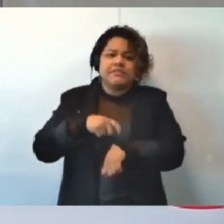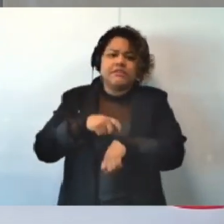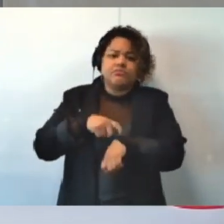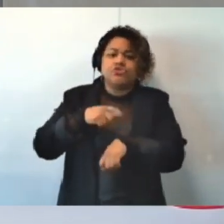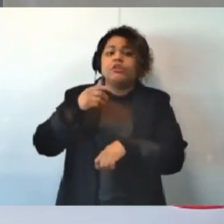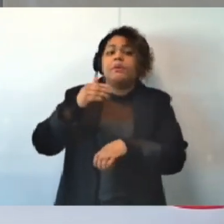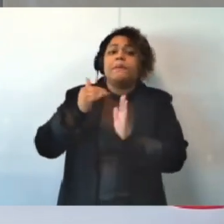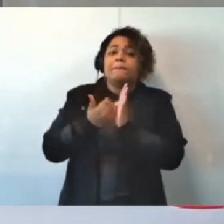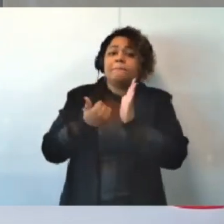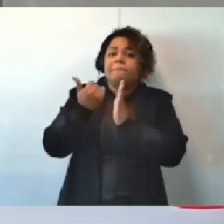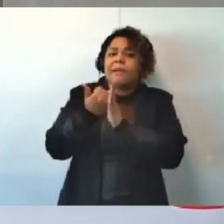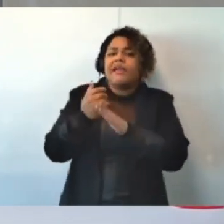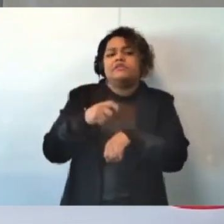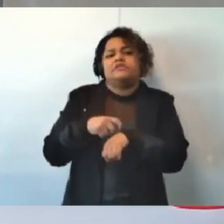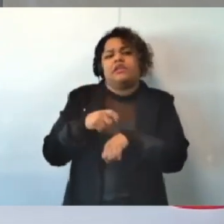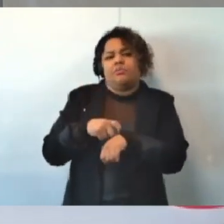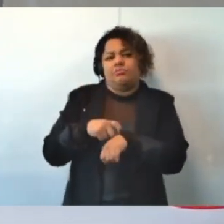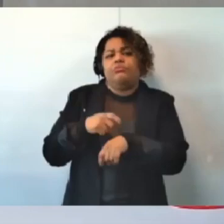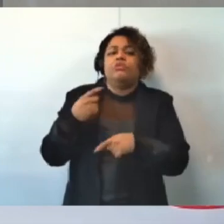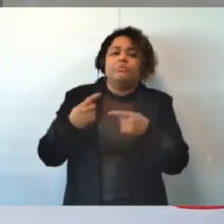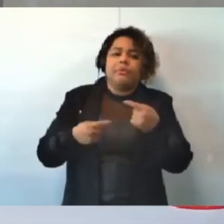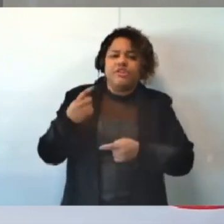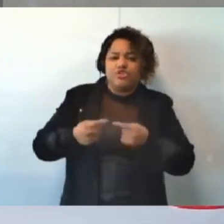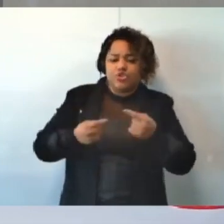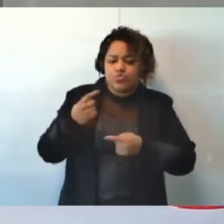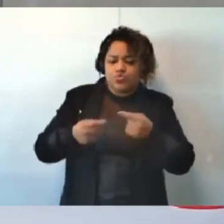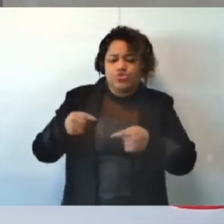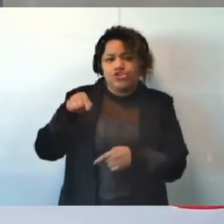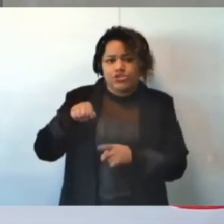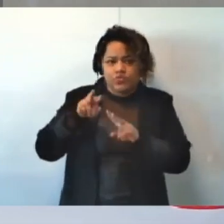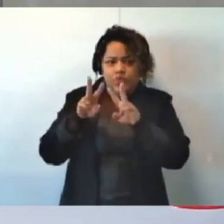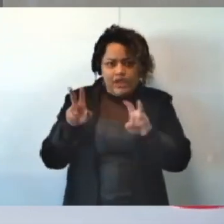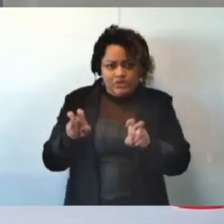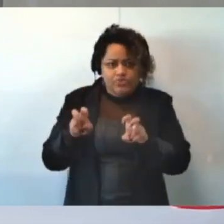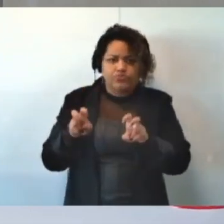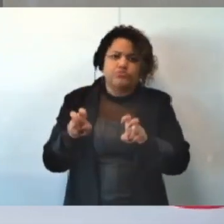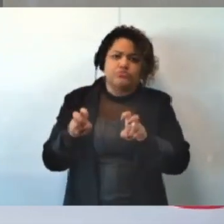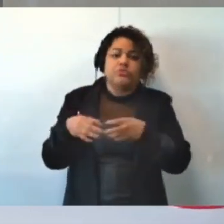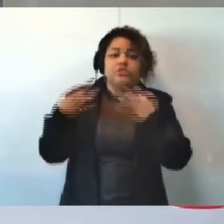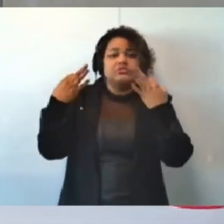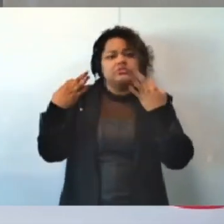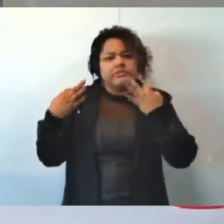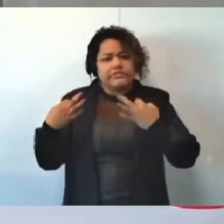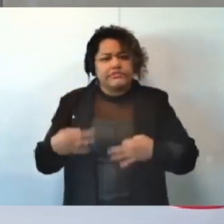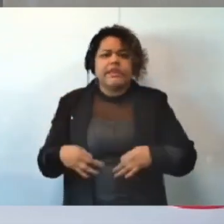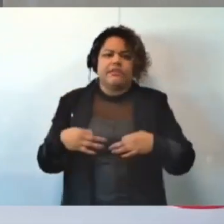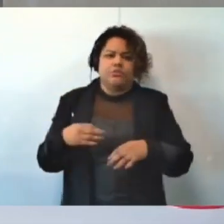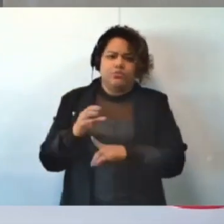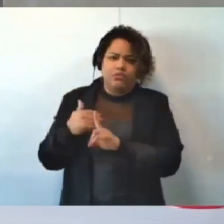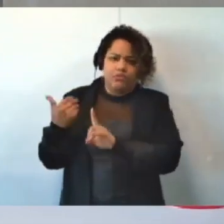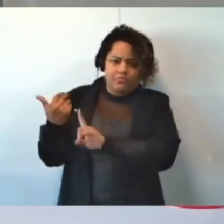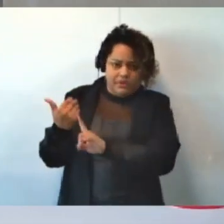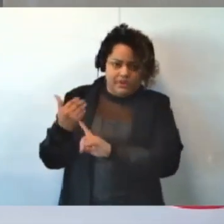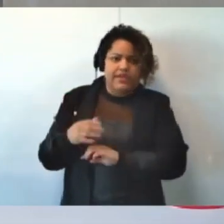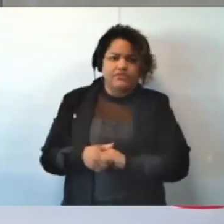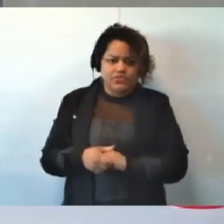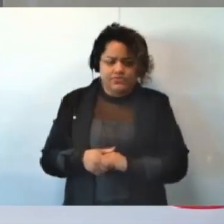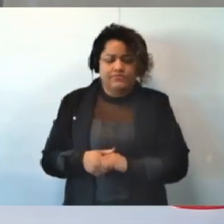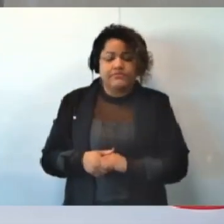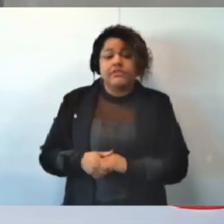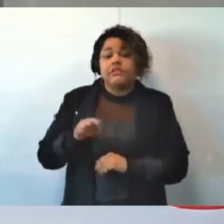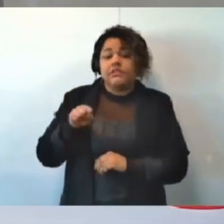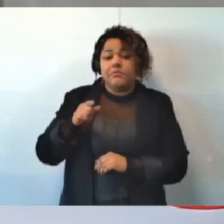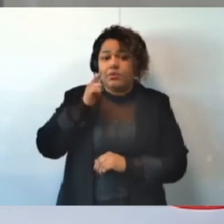podermos discutir o assunto da forma que ele tem que ser discutido com a comunidade. E, para que isso ocorra, precisamos